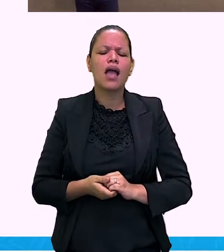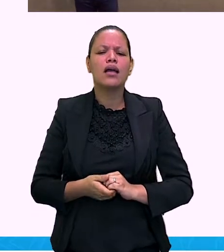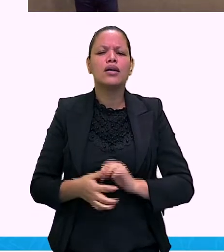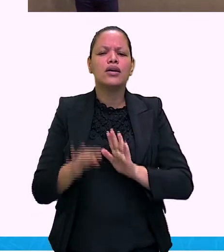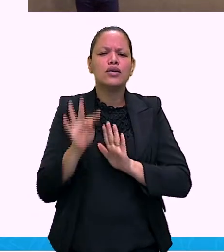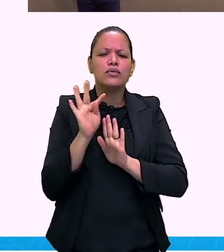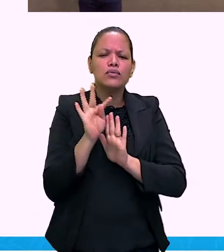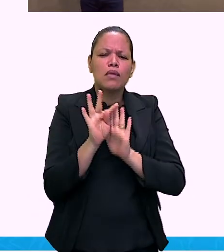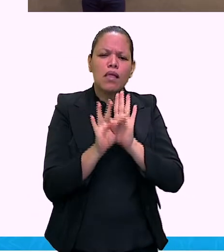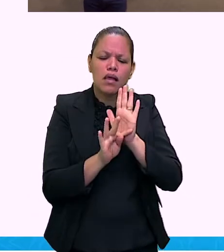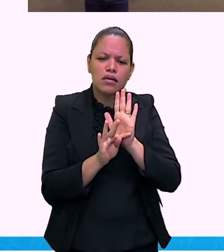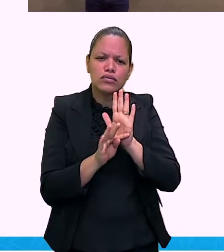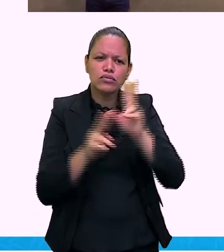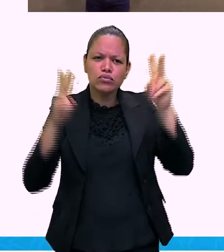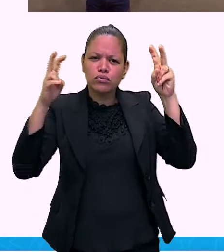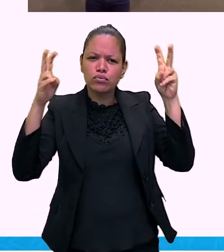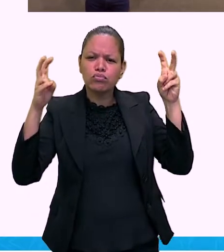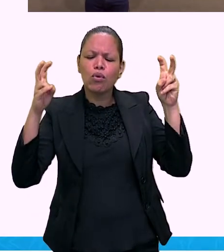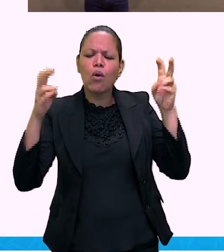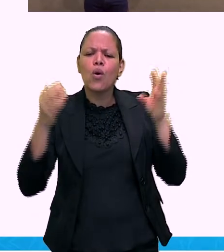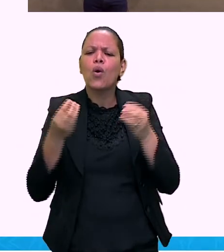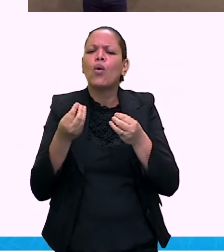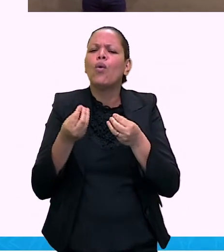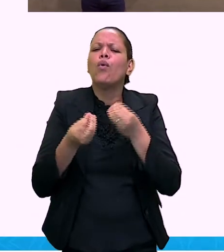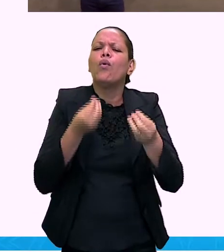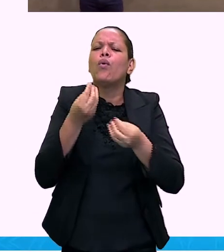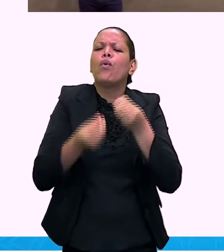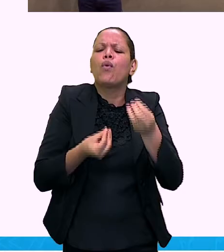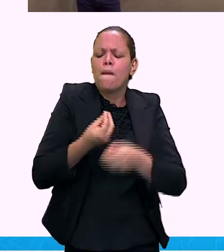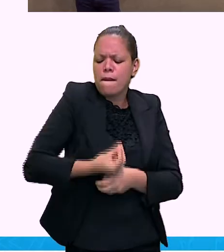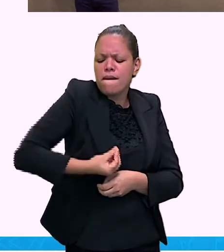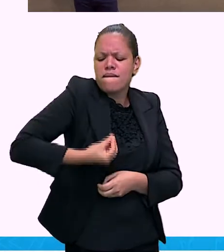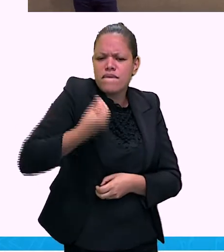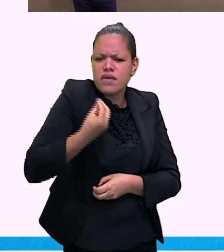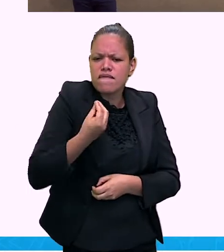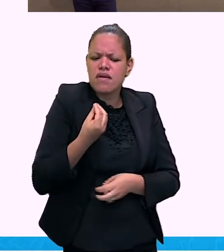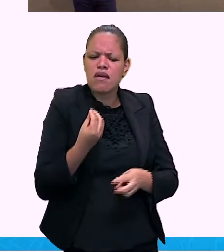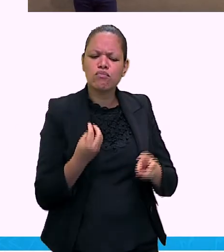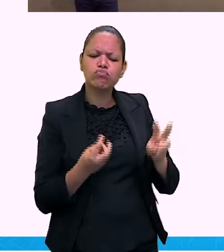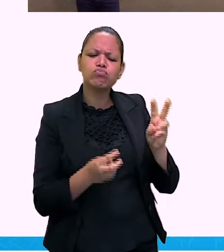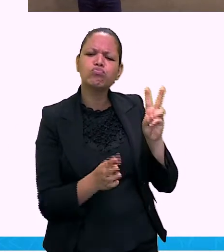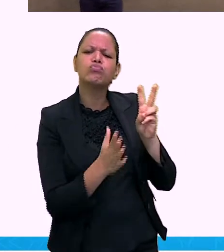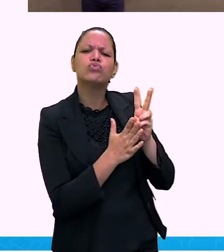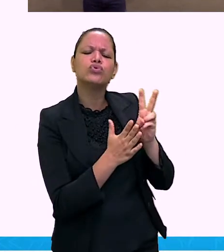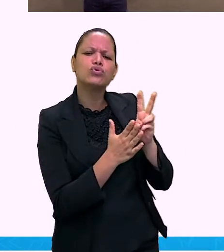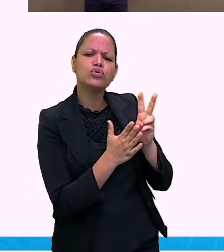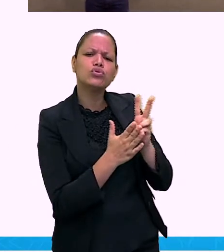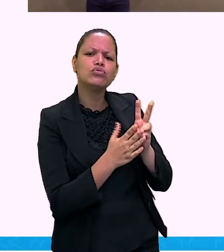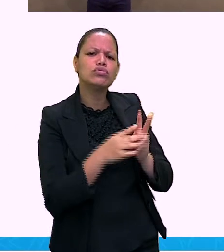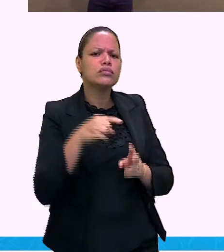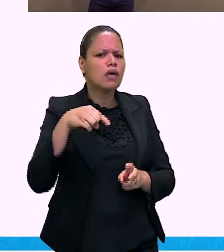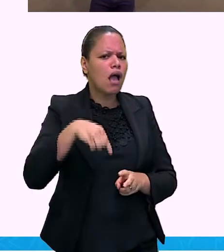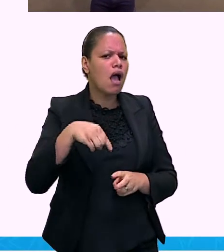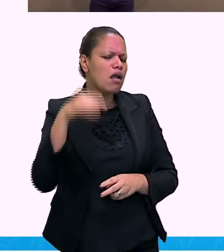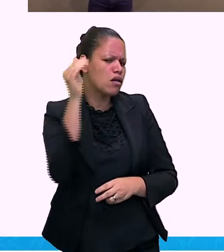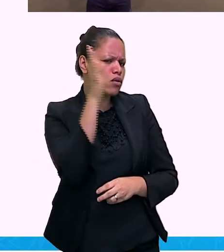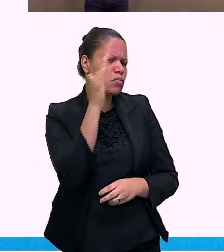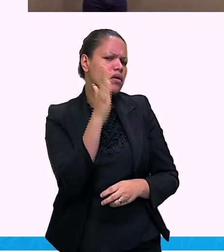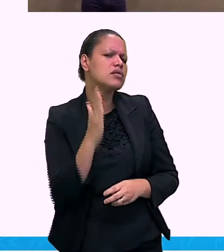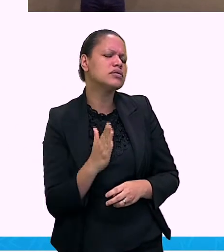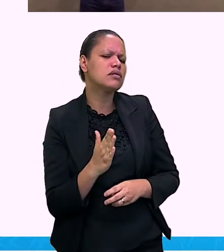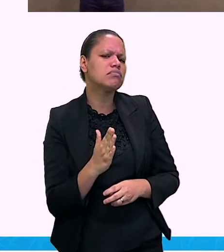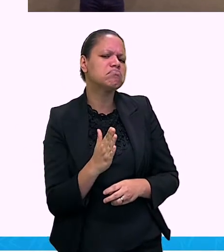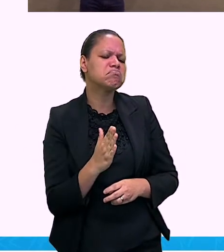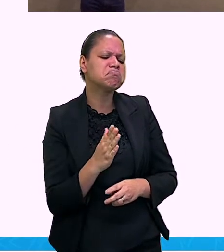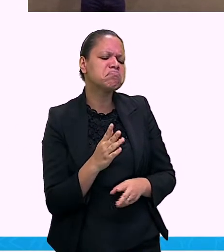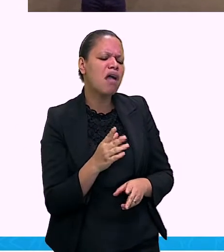o título é Como era a vida dos povos indígenas brasileiros? Cada povo indígena tinha o